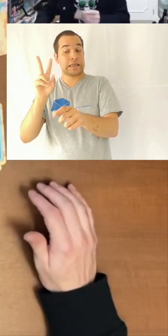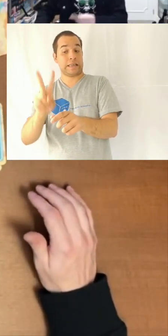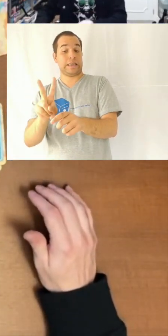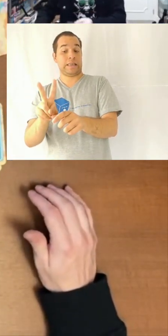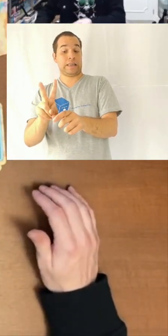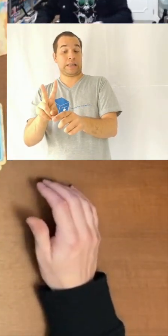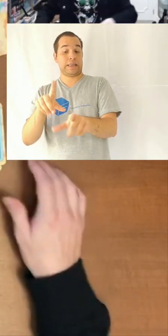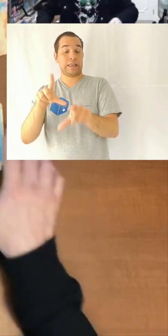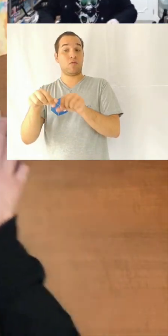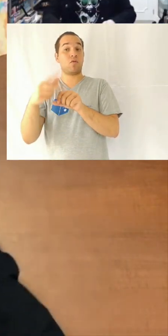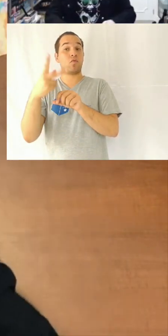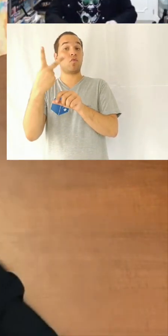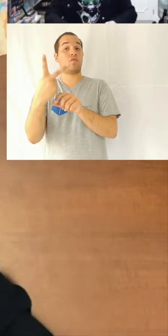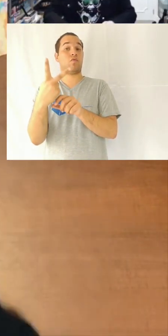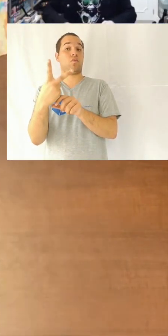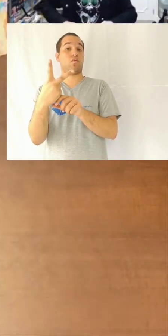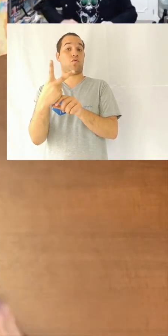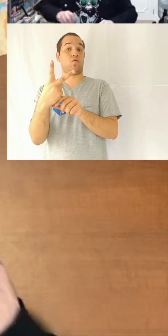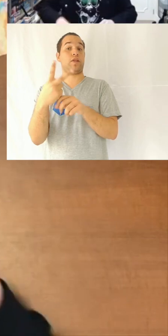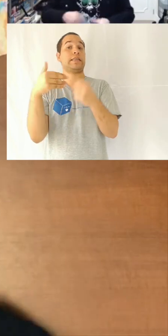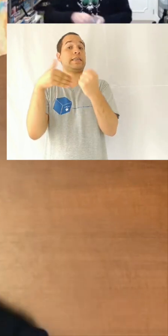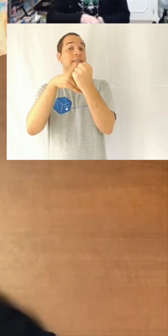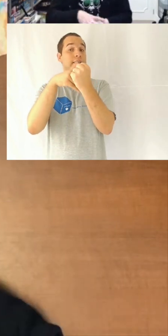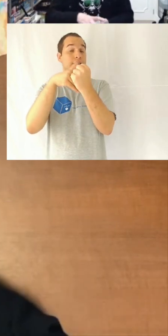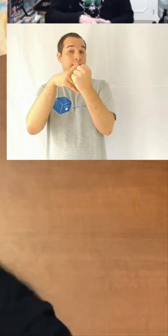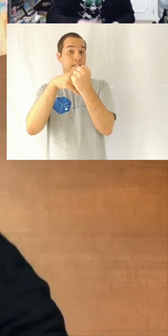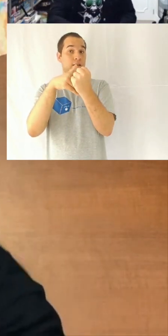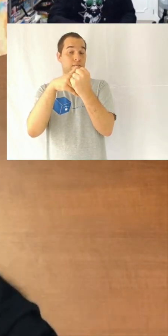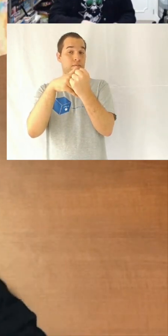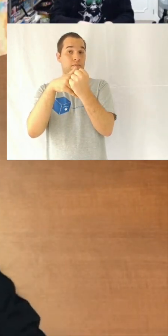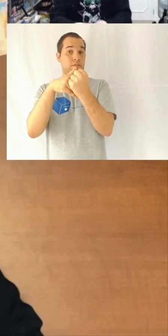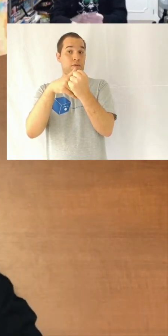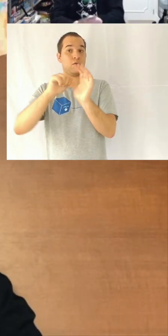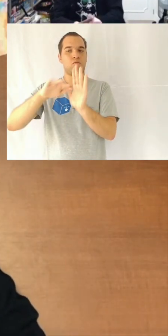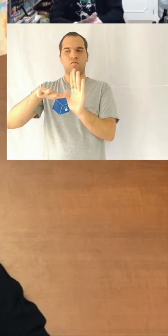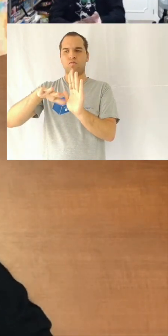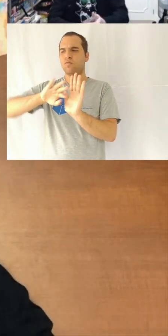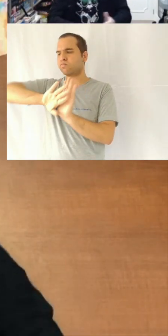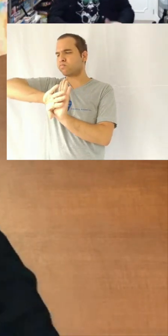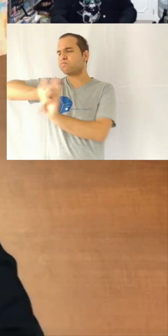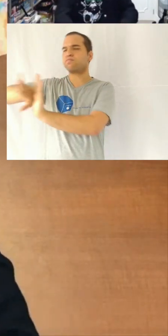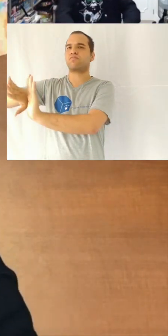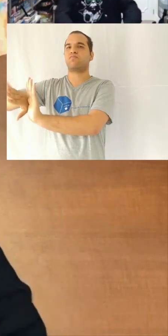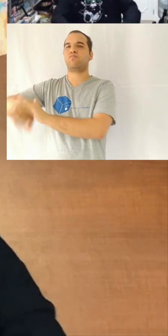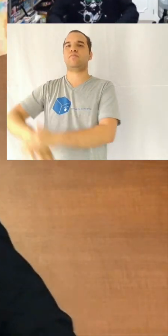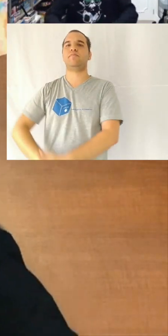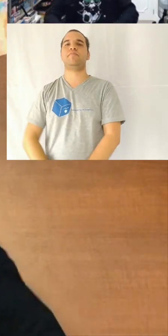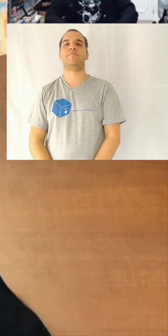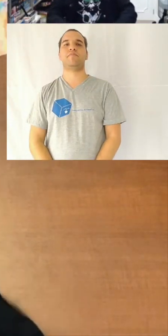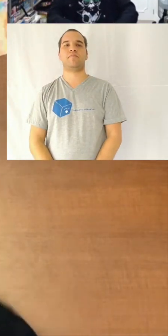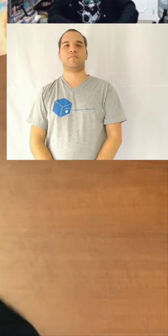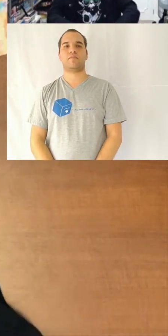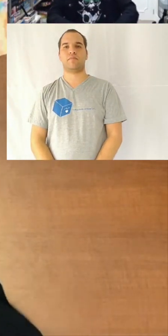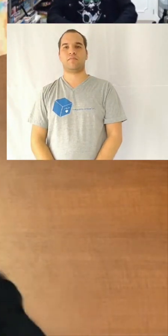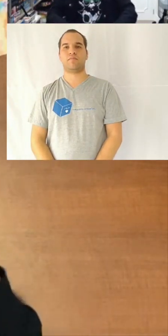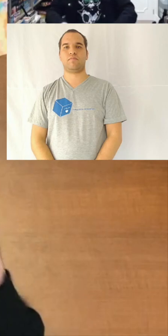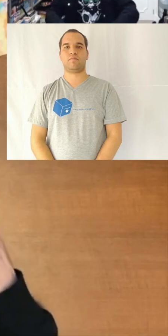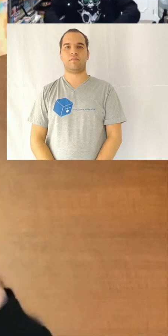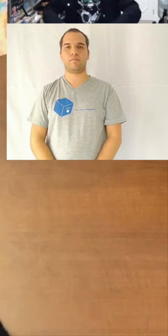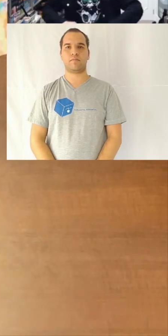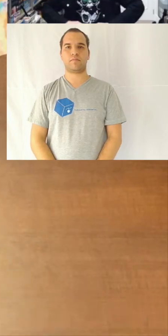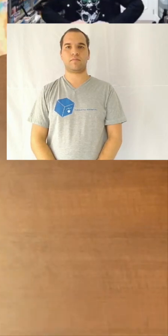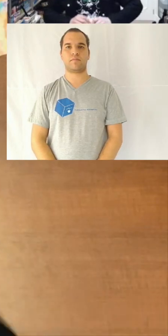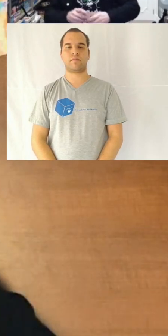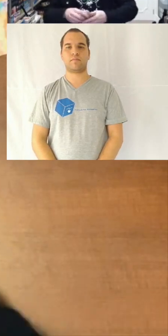especial. Ele vai pegar todas as cartas aqui da mão dele e todas as cartas do meio da